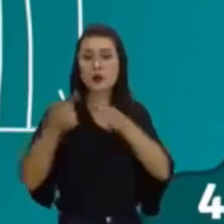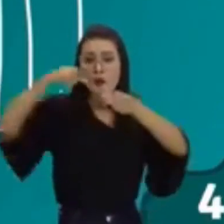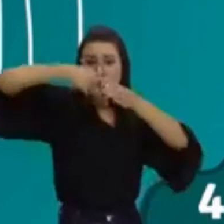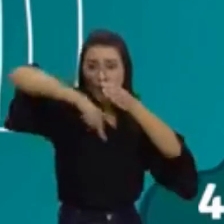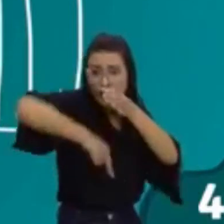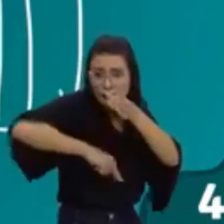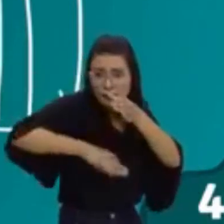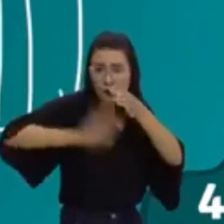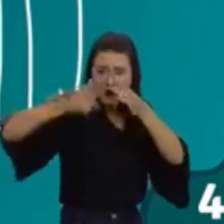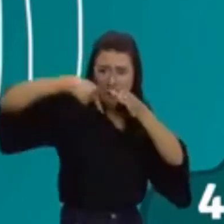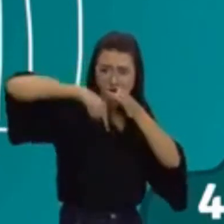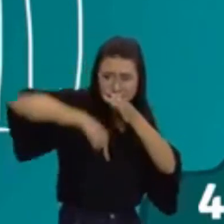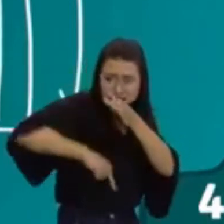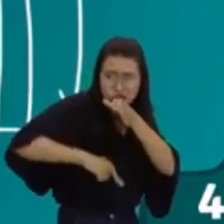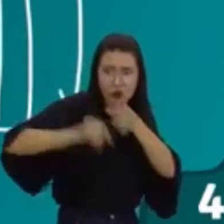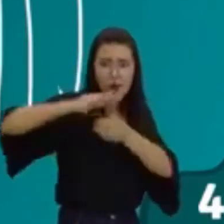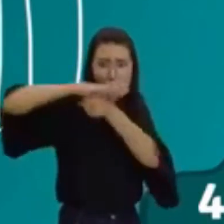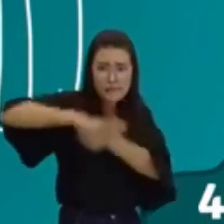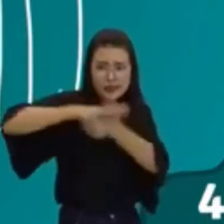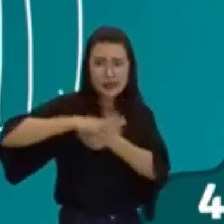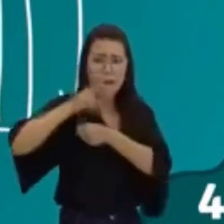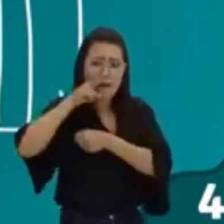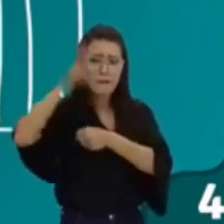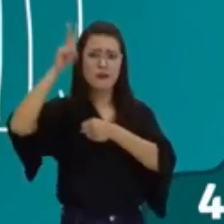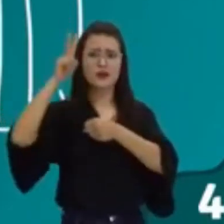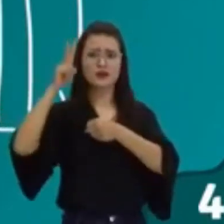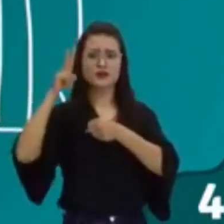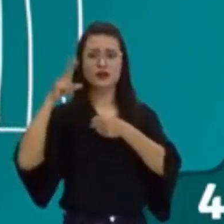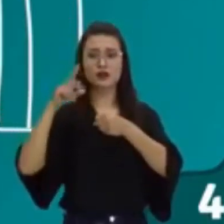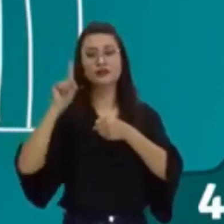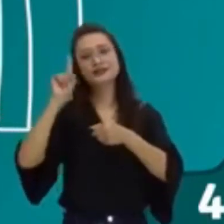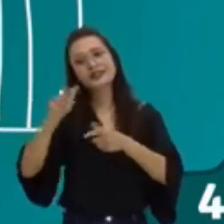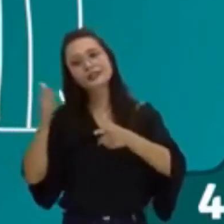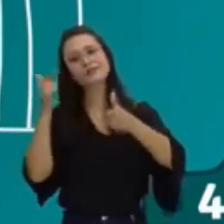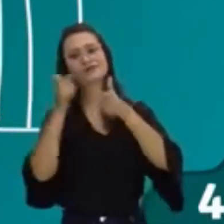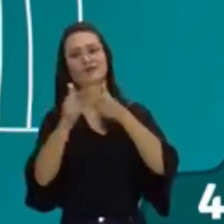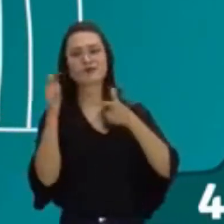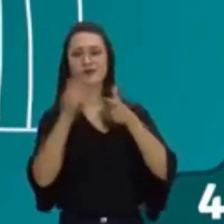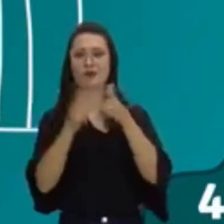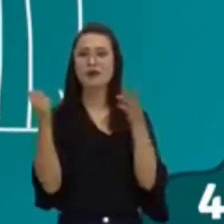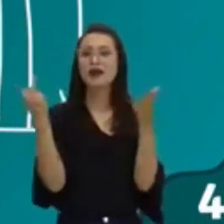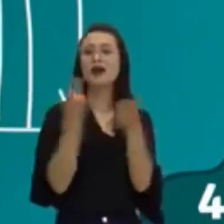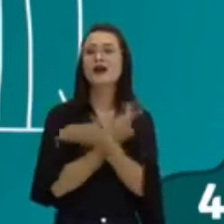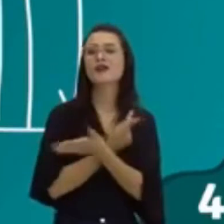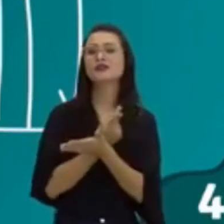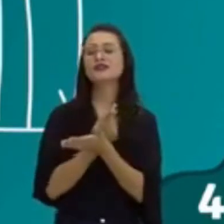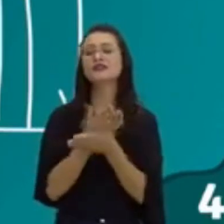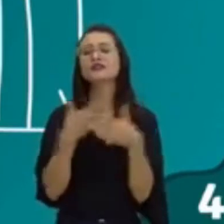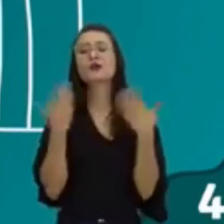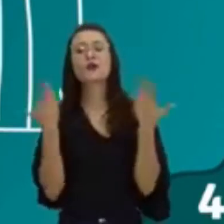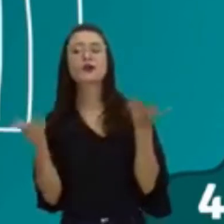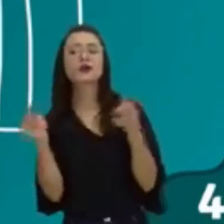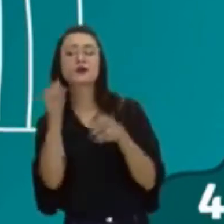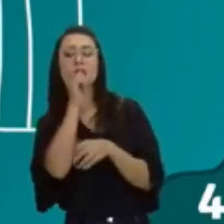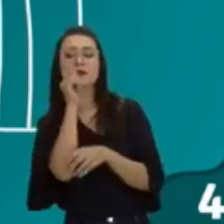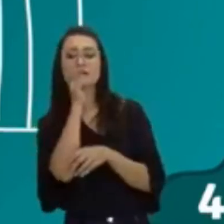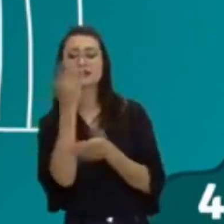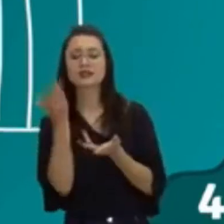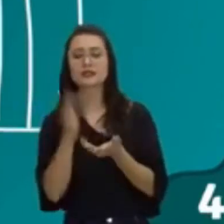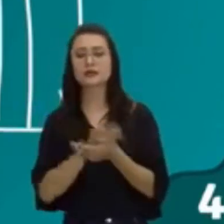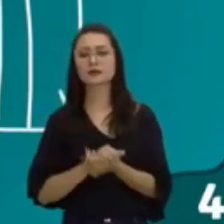profundo você for, maior vai ser a pressão. Esse é um grande problema que acontece, pessoal, quando nós